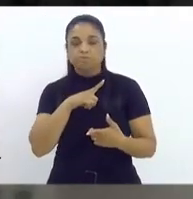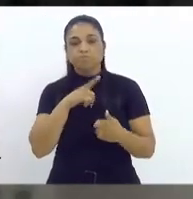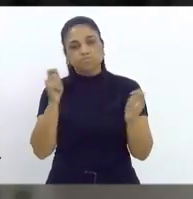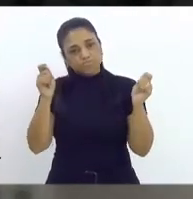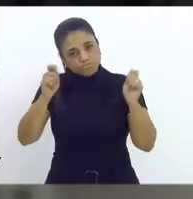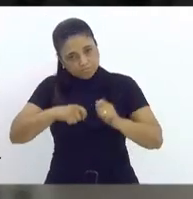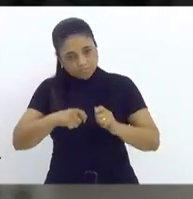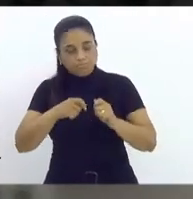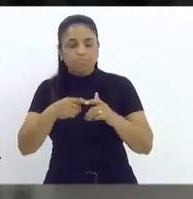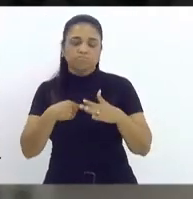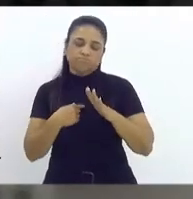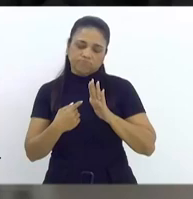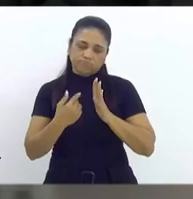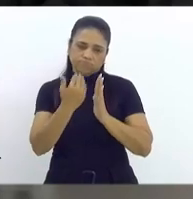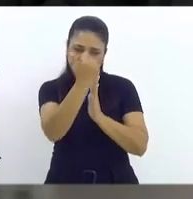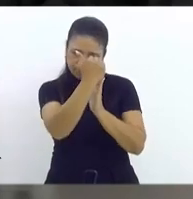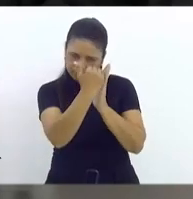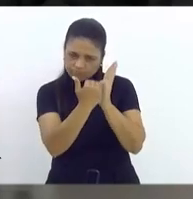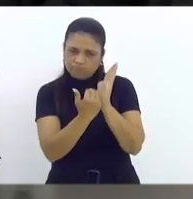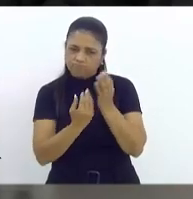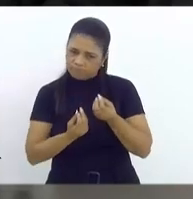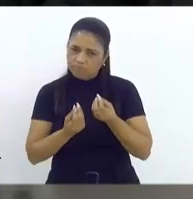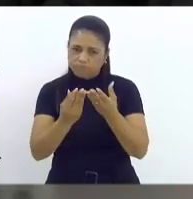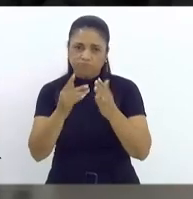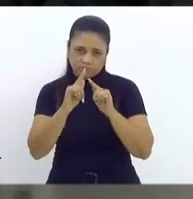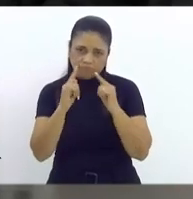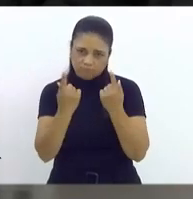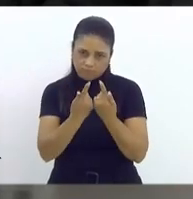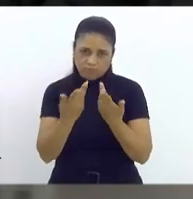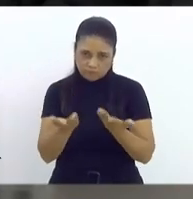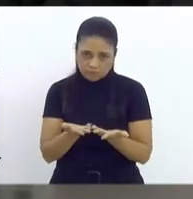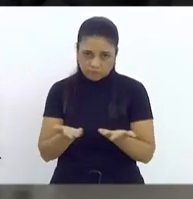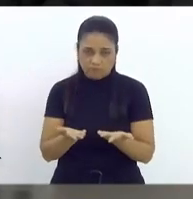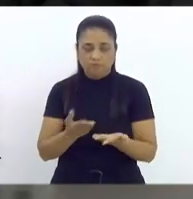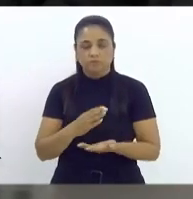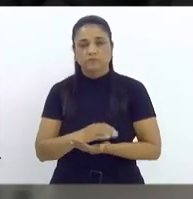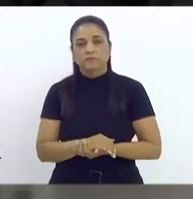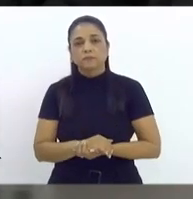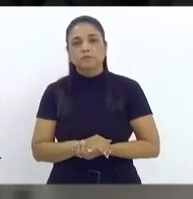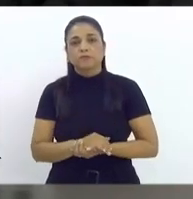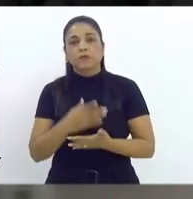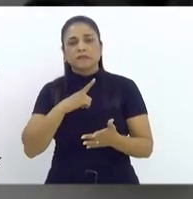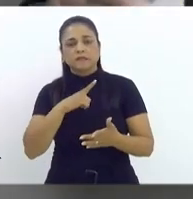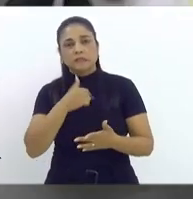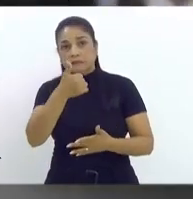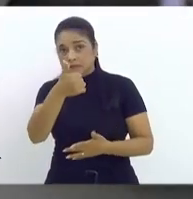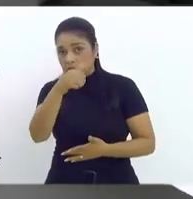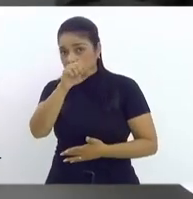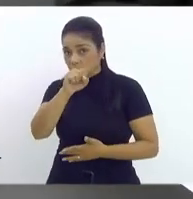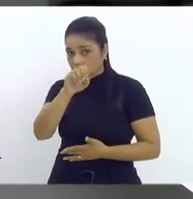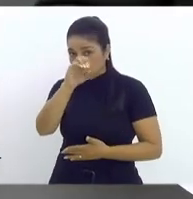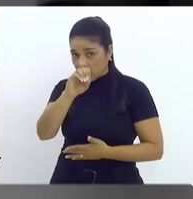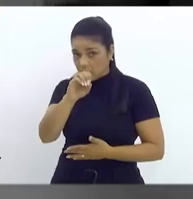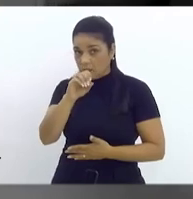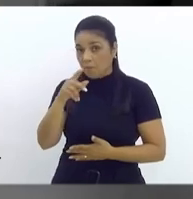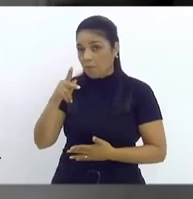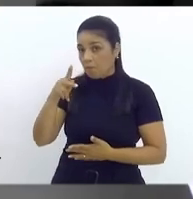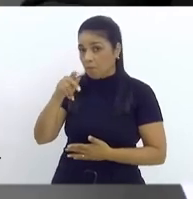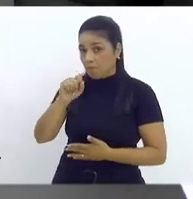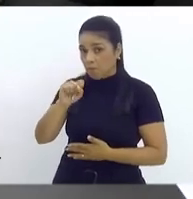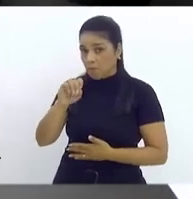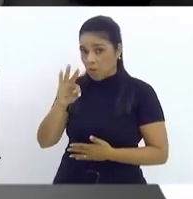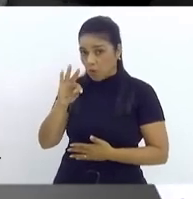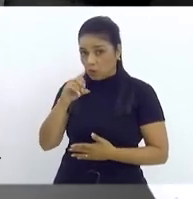pode disponibilizar essa lista. Tá. Então, a senhora respondeu que, em média, 180 postos estão próximos para